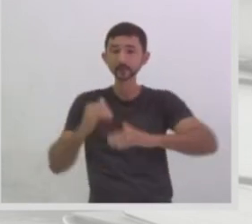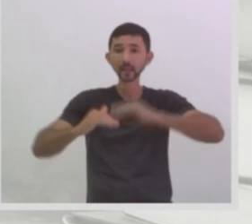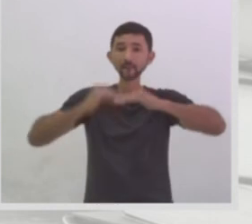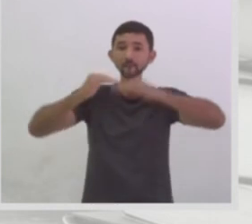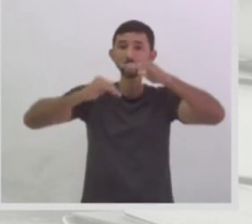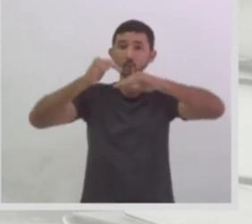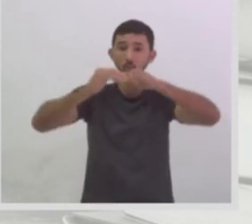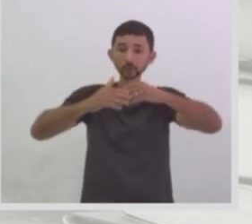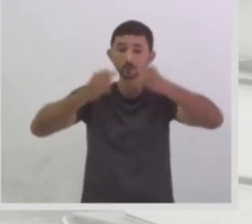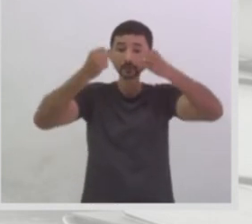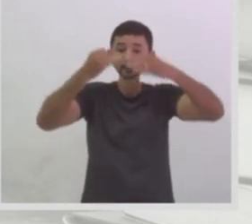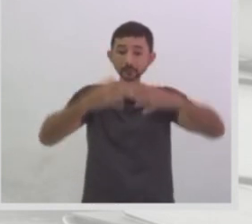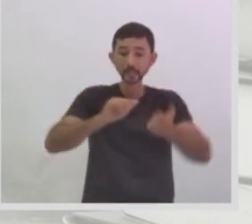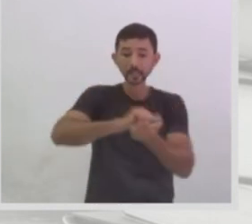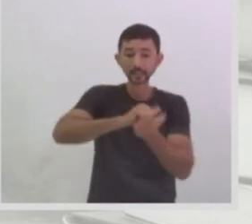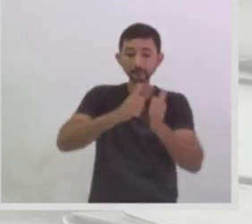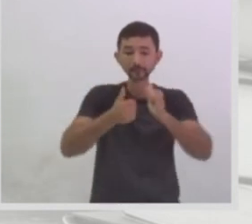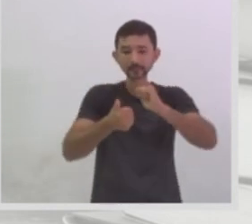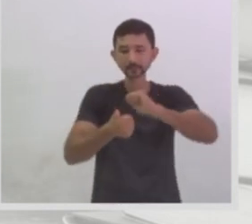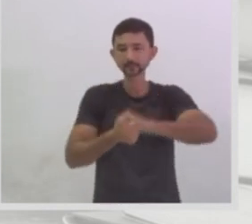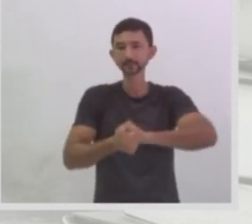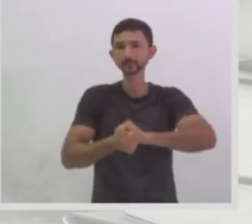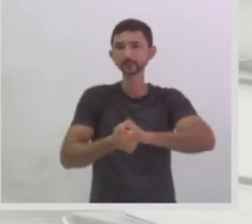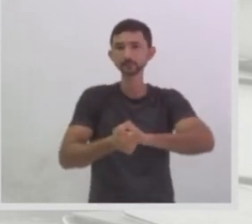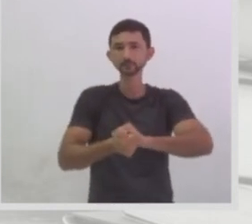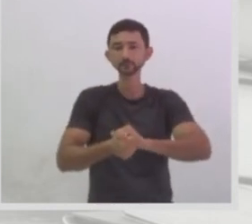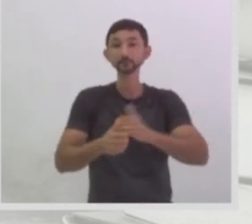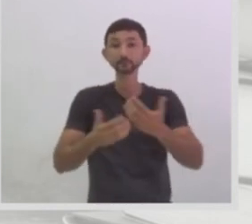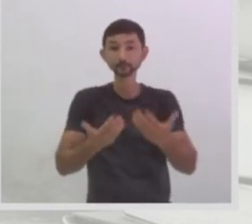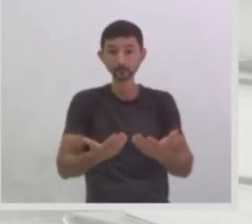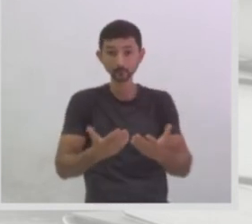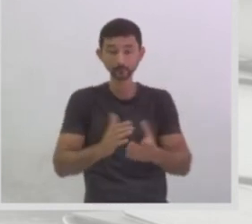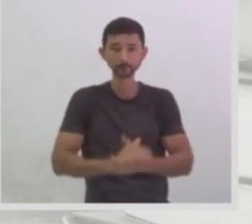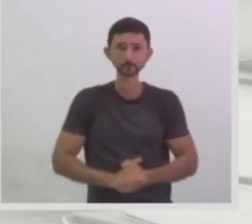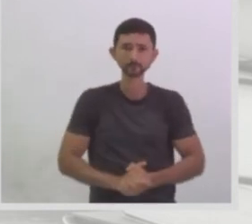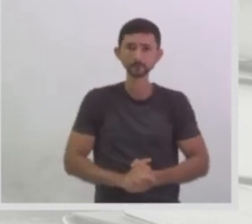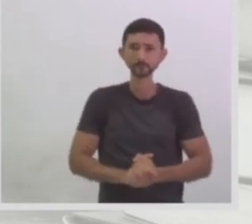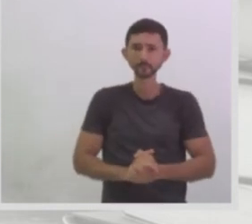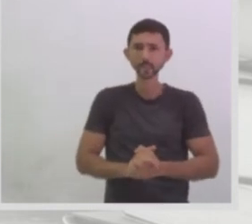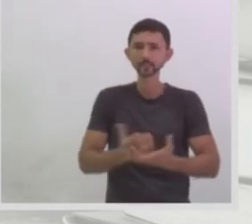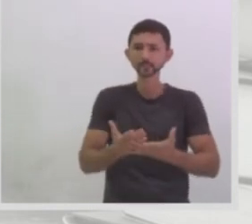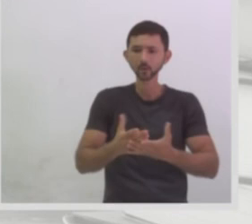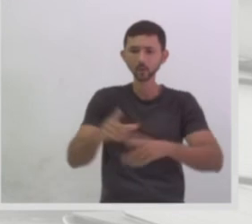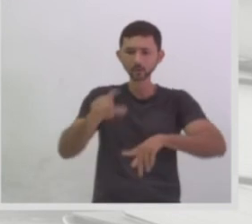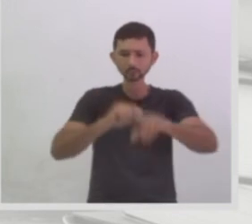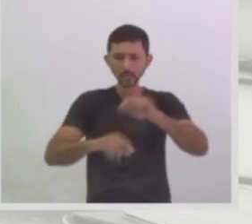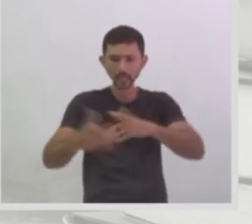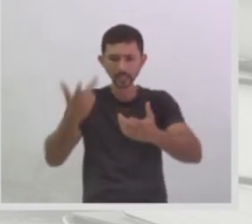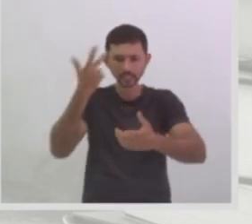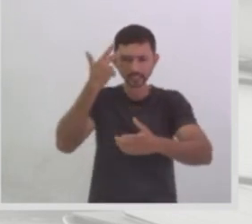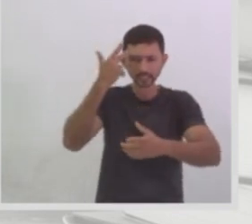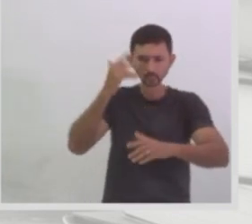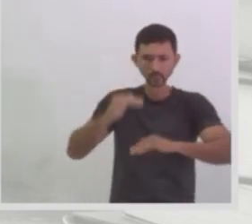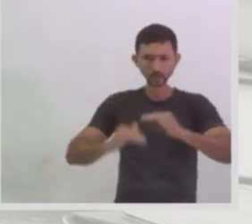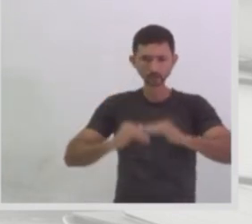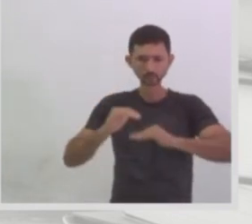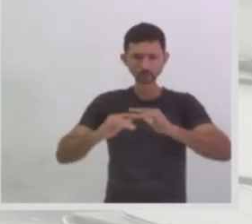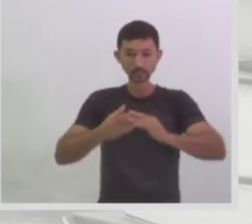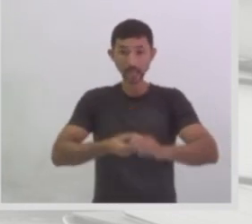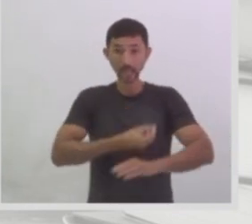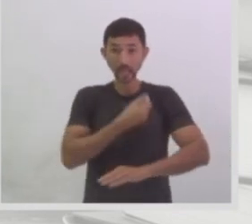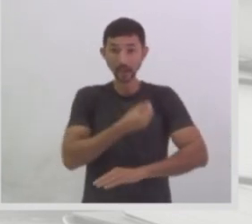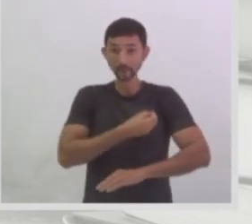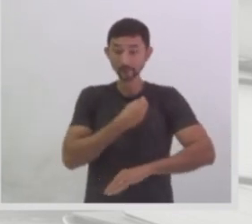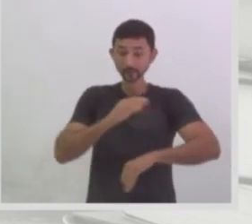a adaptação das espécies, ou seja, a seleção natural favorece a sobrevivência dos